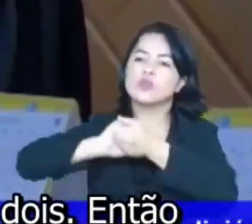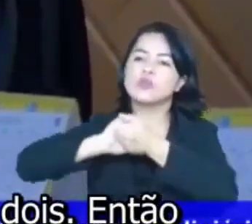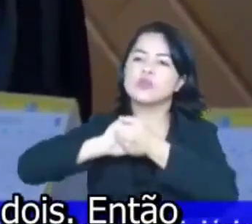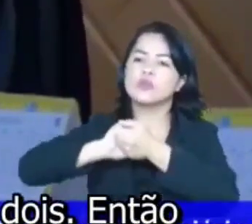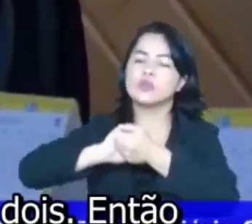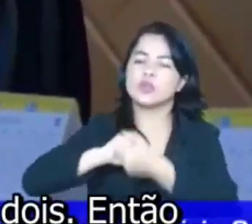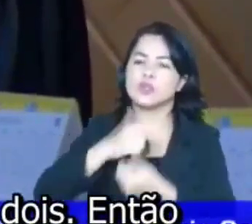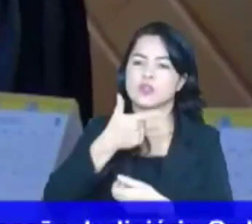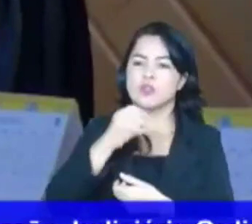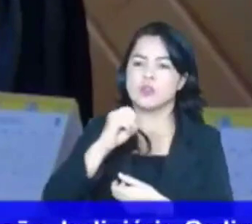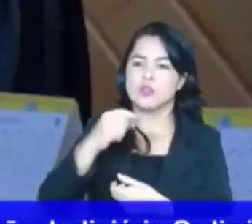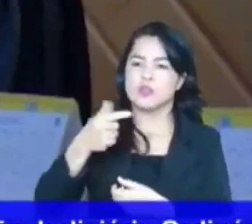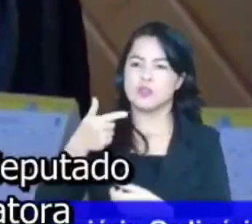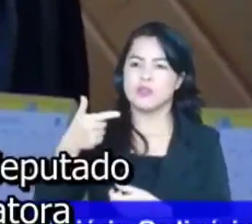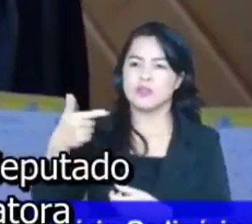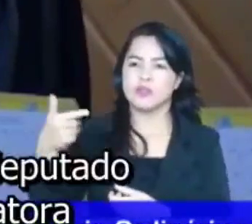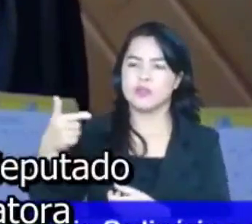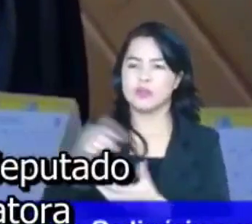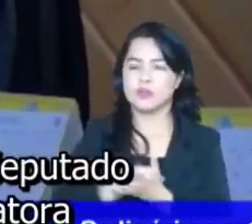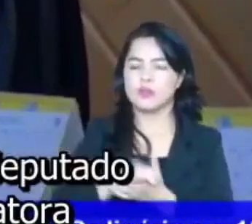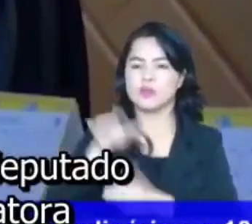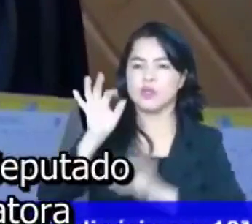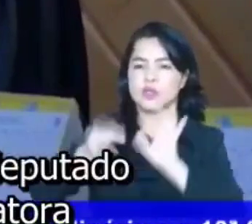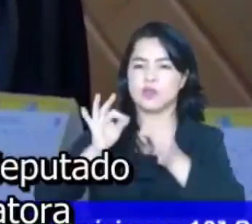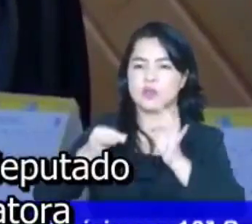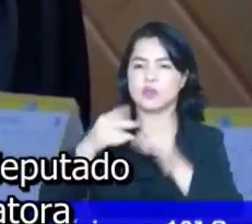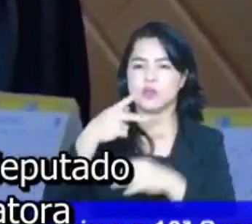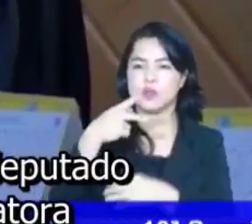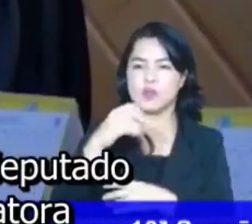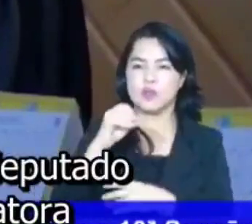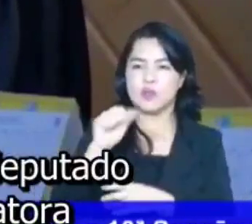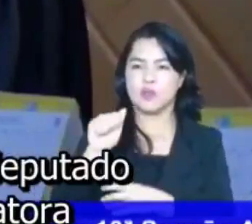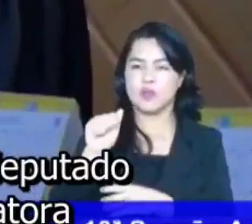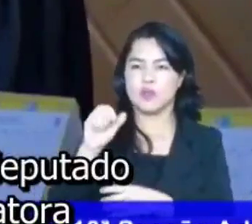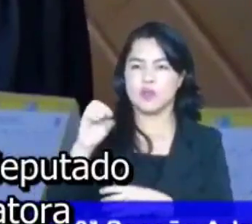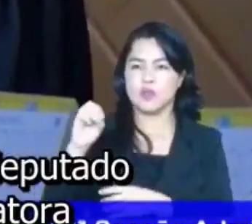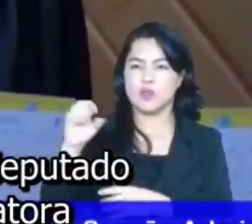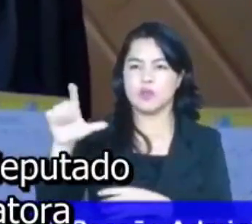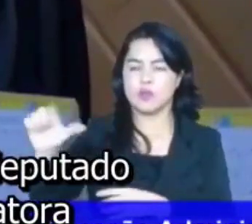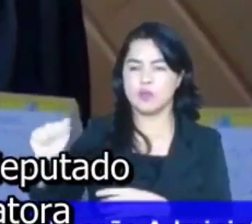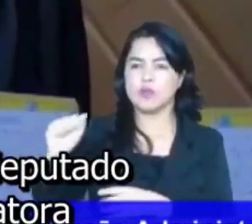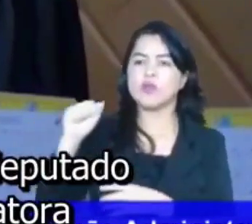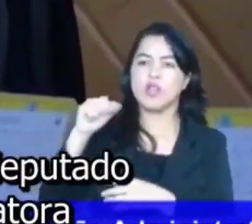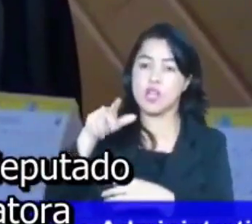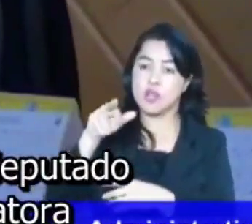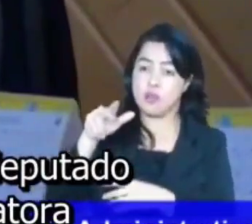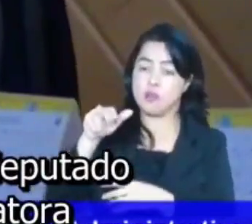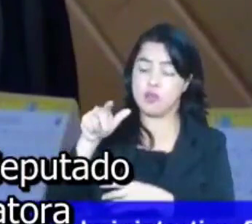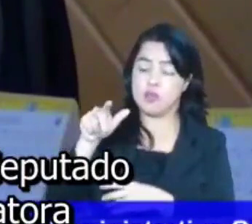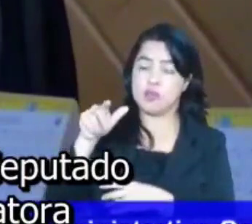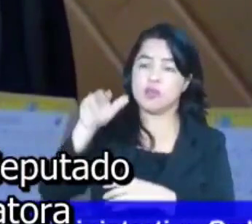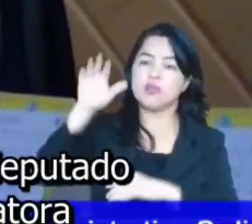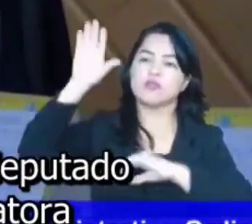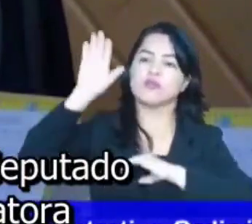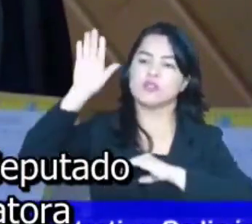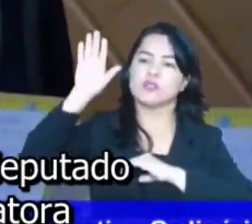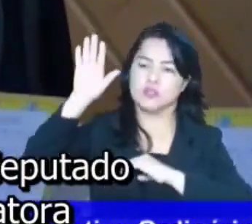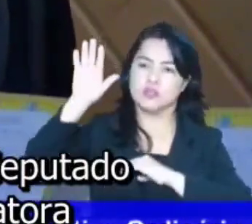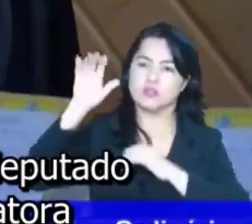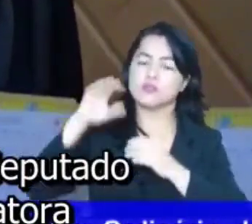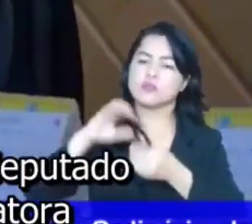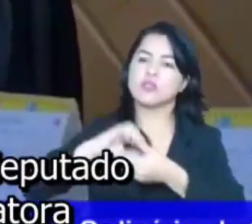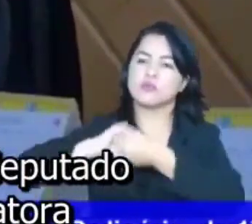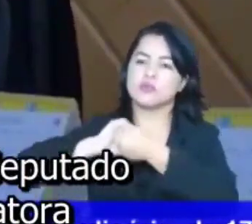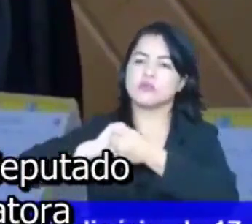de 2022. Então, a juíza Paola é irmã do deputado estadual, candidata a deputado estadual pelo Solidariedade.